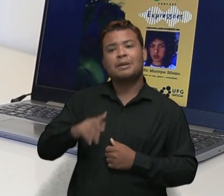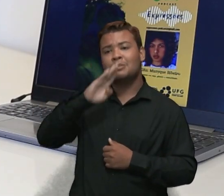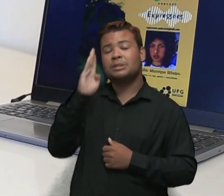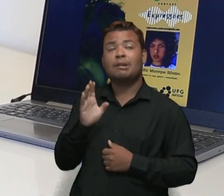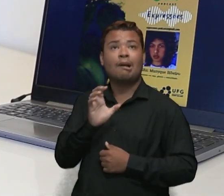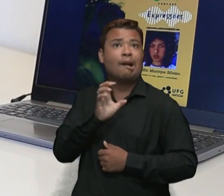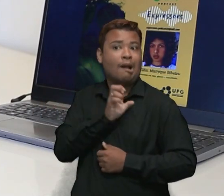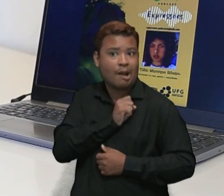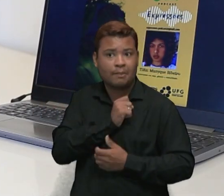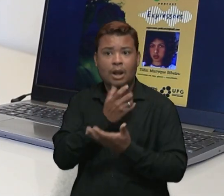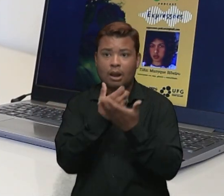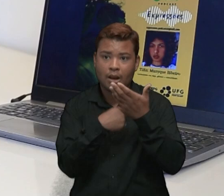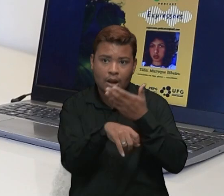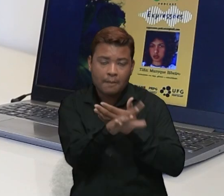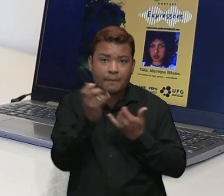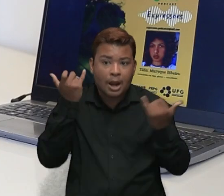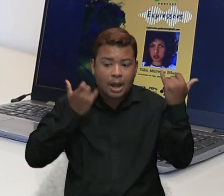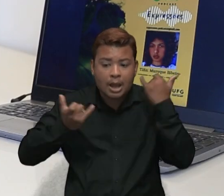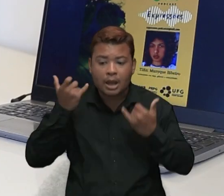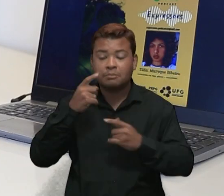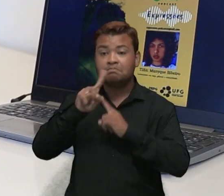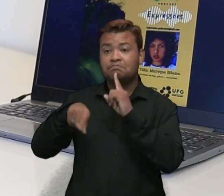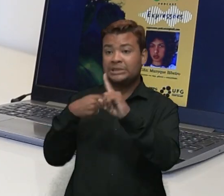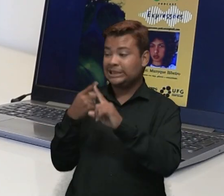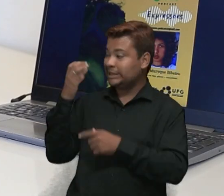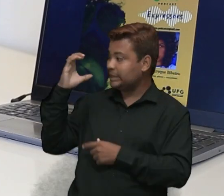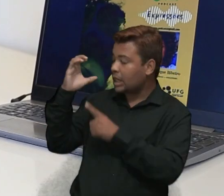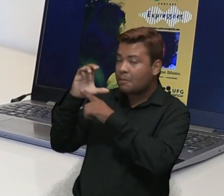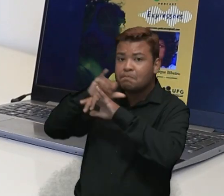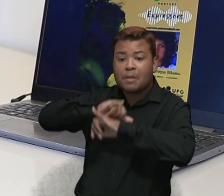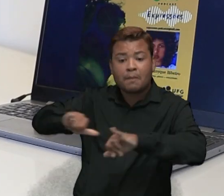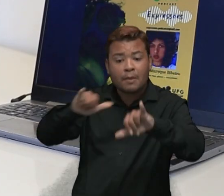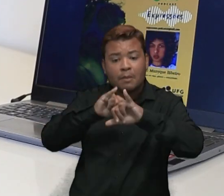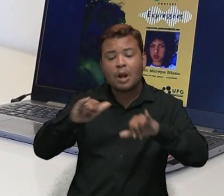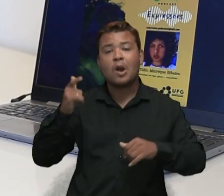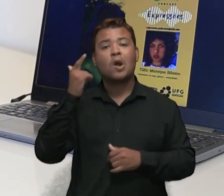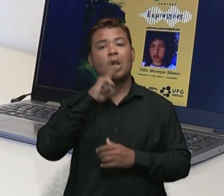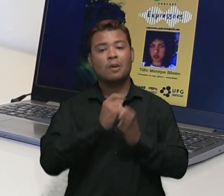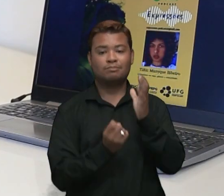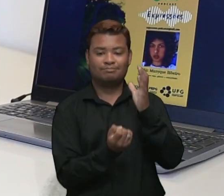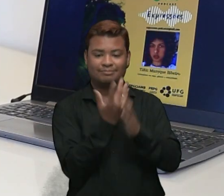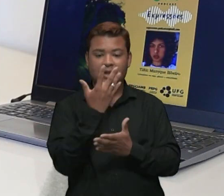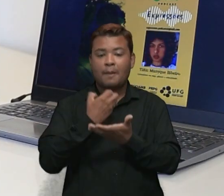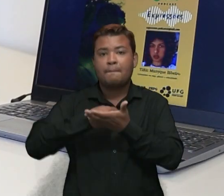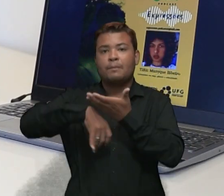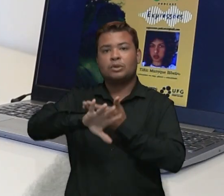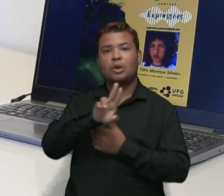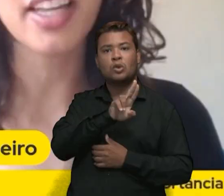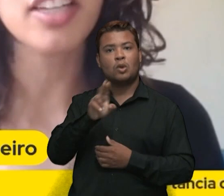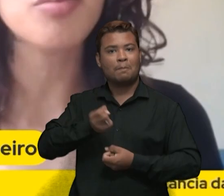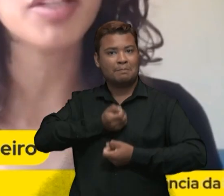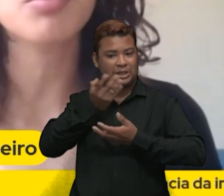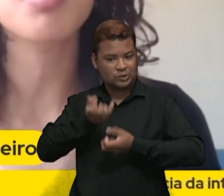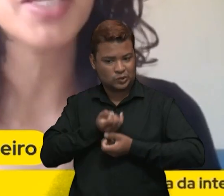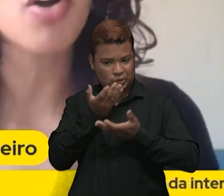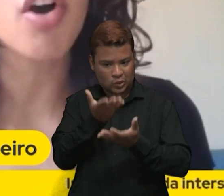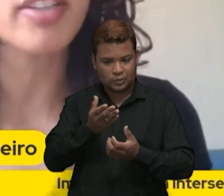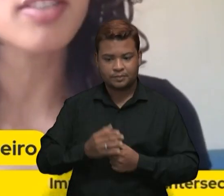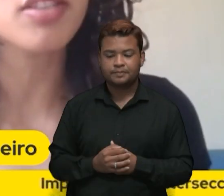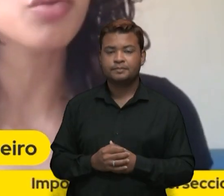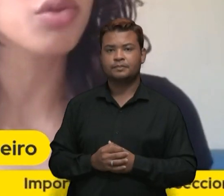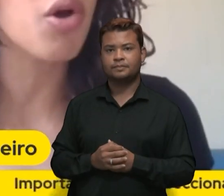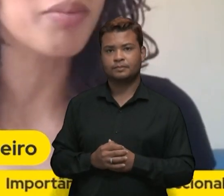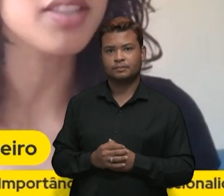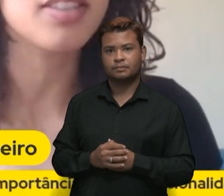tanto amam com a divulgação científica resultou no podcast Expressões. O projeto